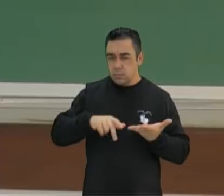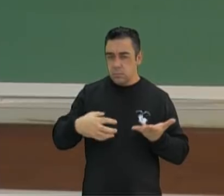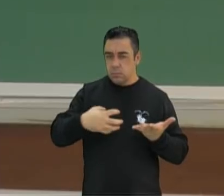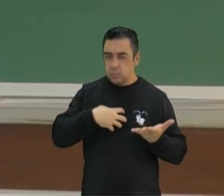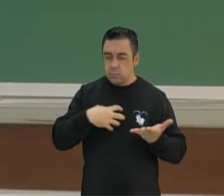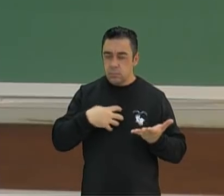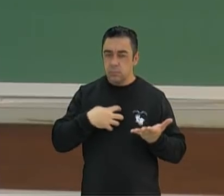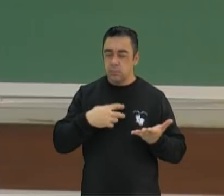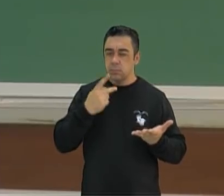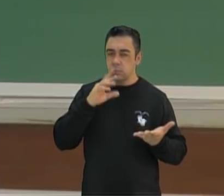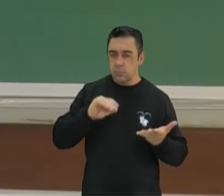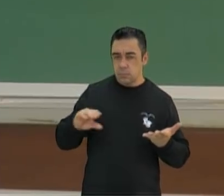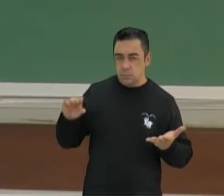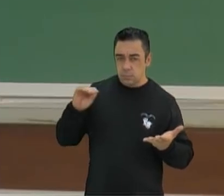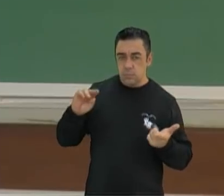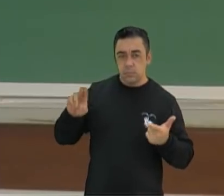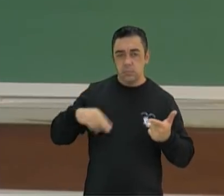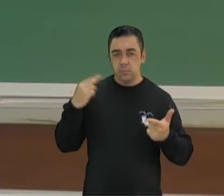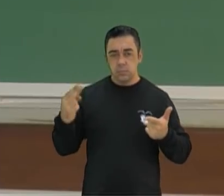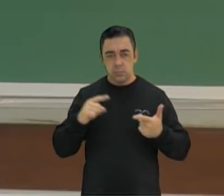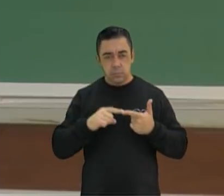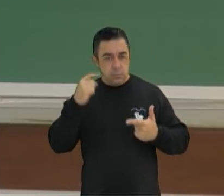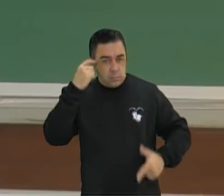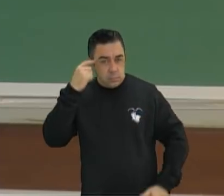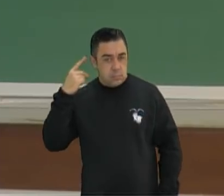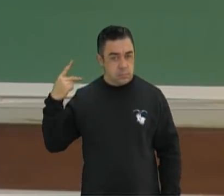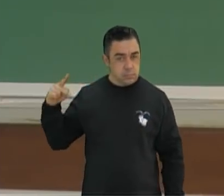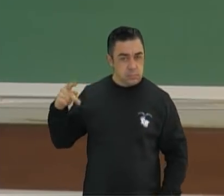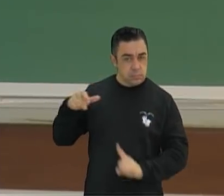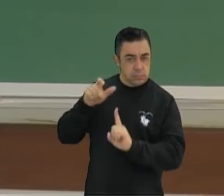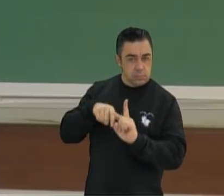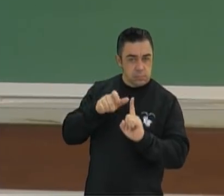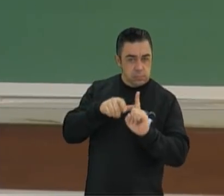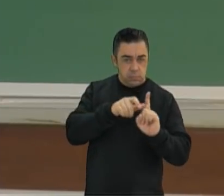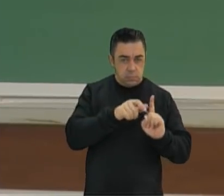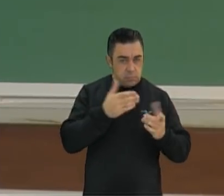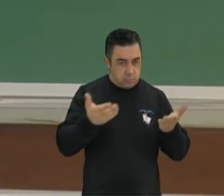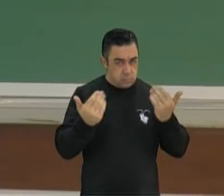de fala ou de pensamento das personagens. Vamos lá?